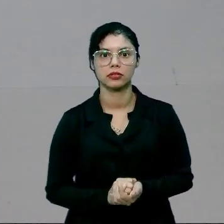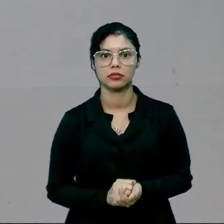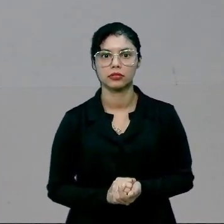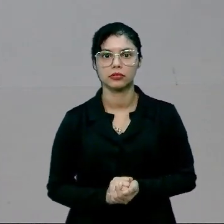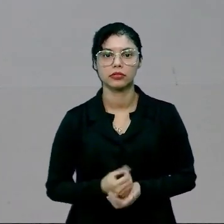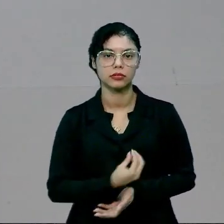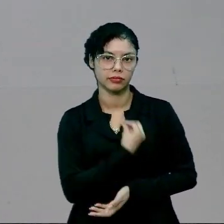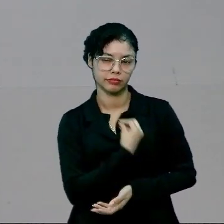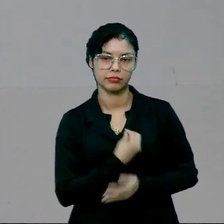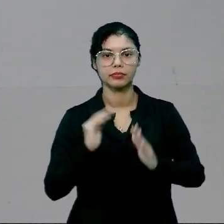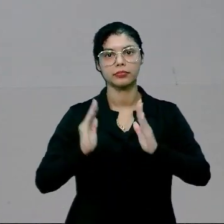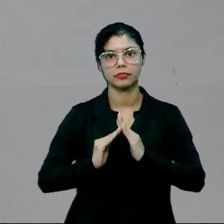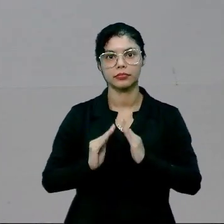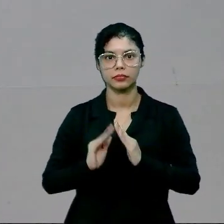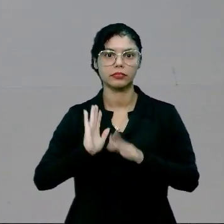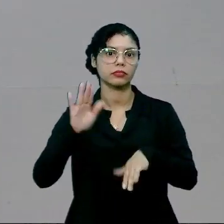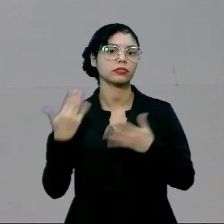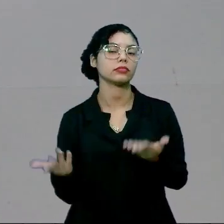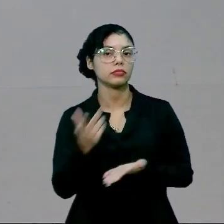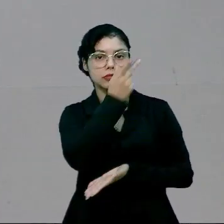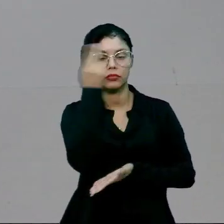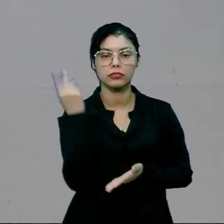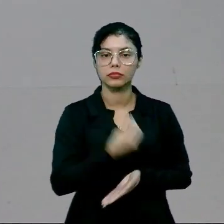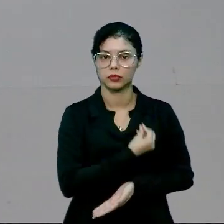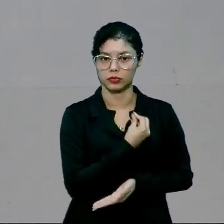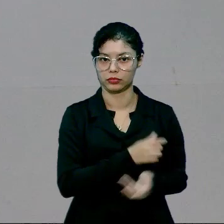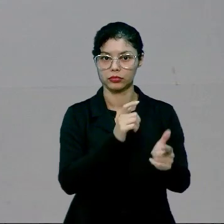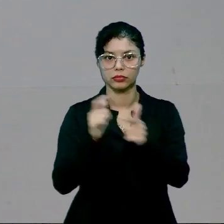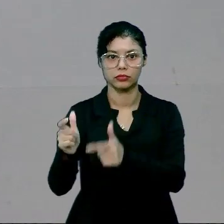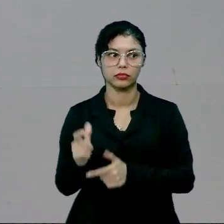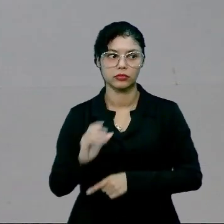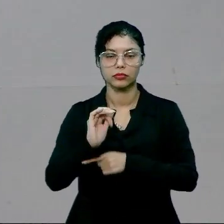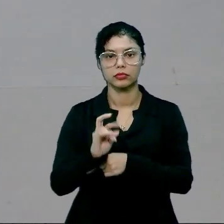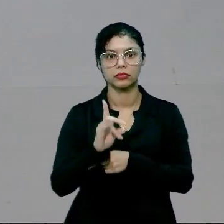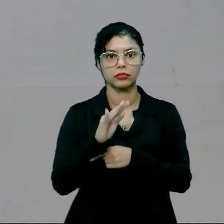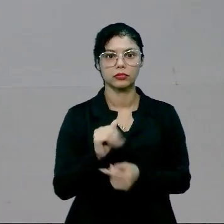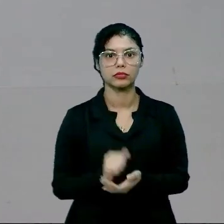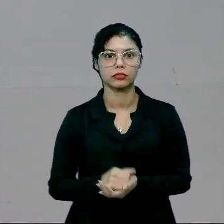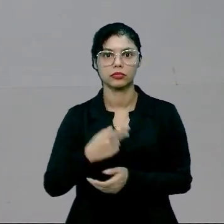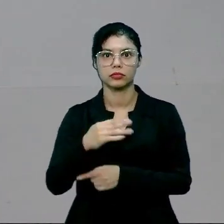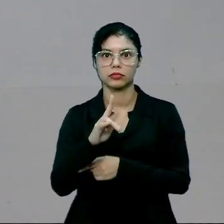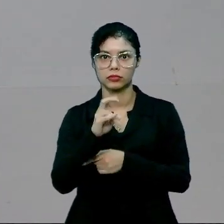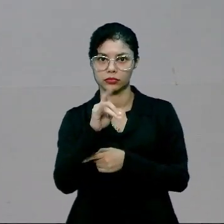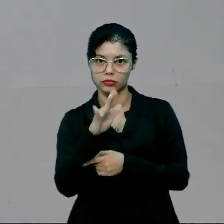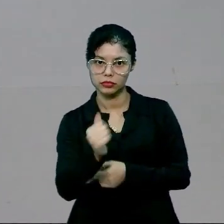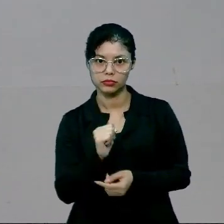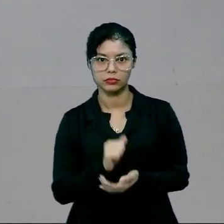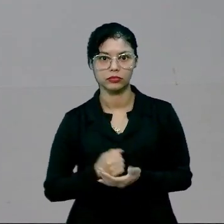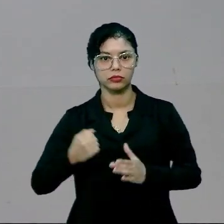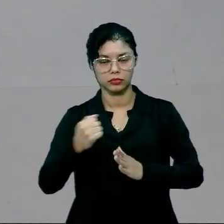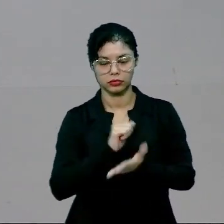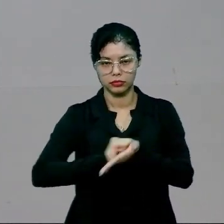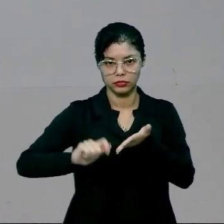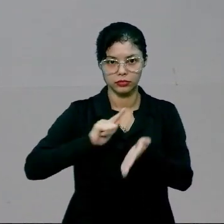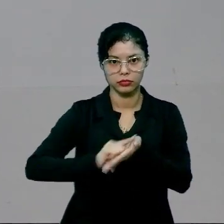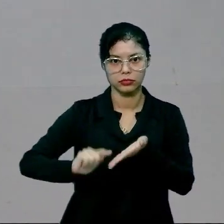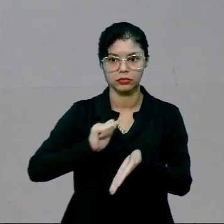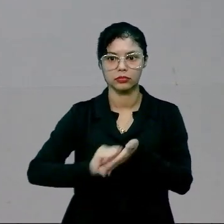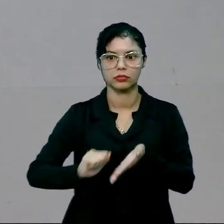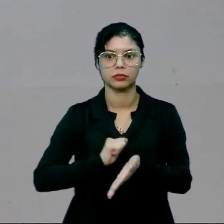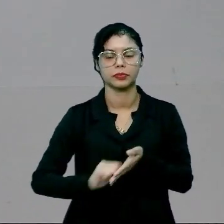ali que vivem. Quais pessoas vivem nesse ambiente, no cortiço? Prostitutas, lavadeiras, a gente